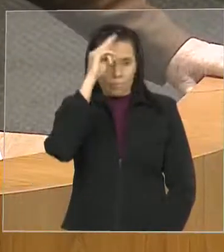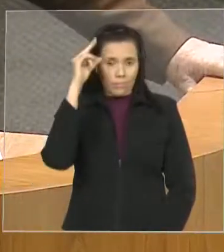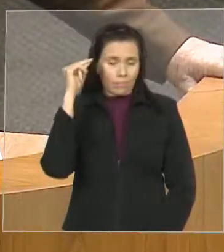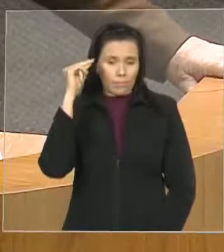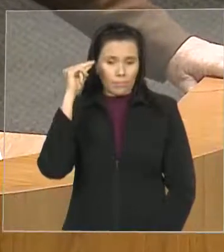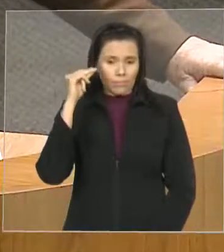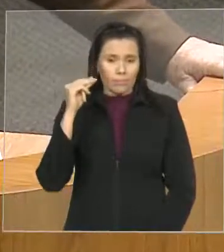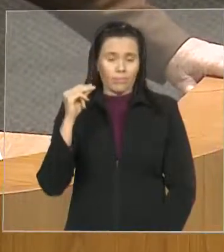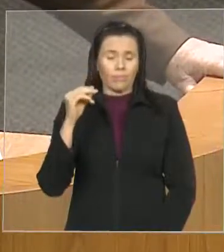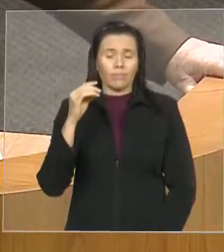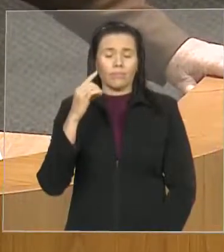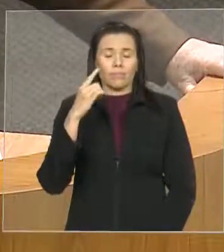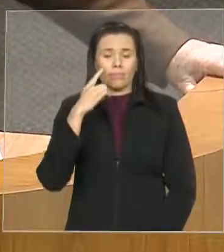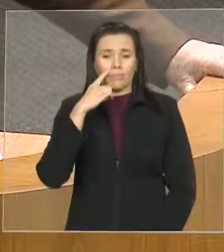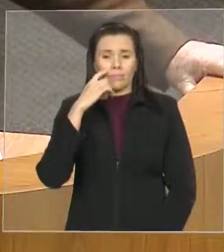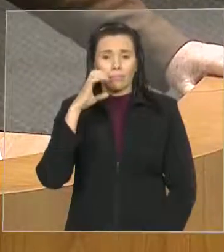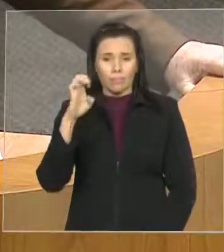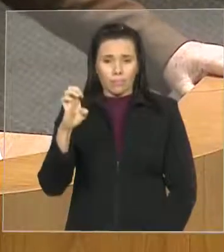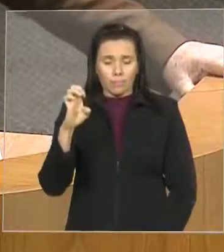assumiu